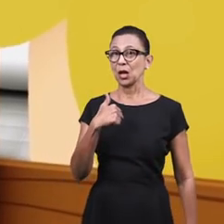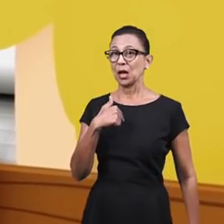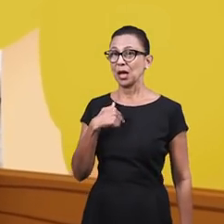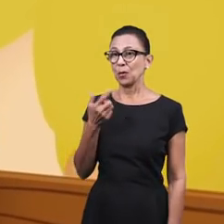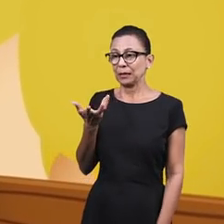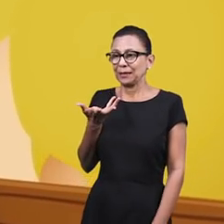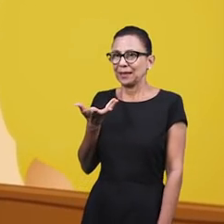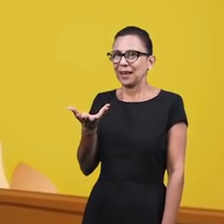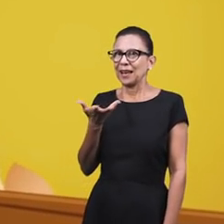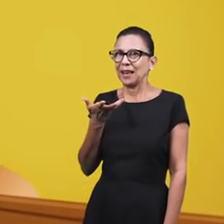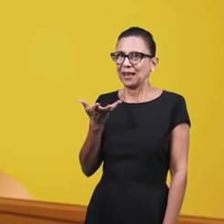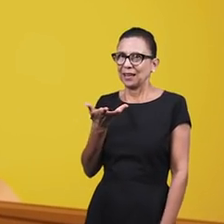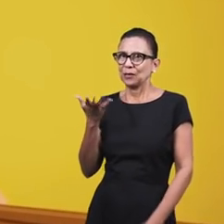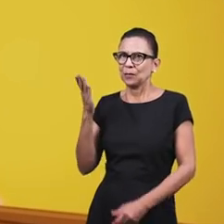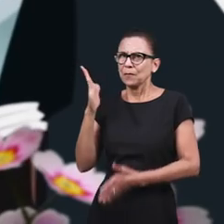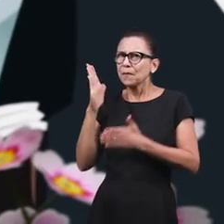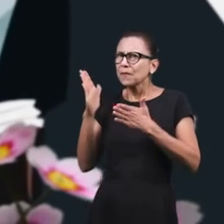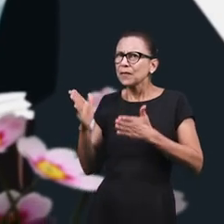a